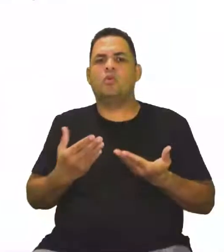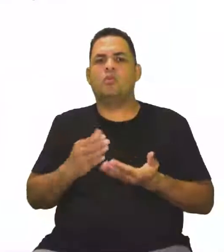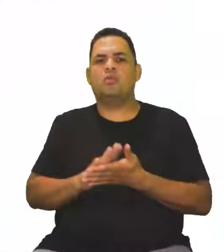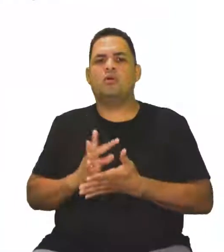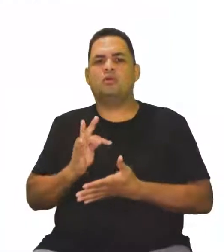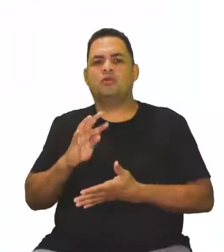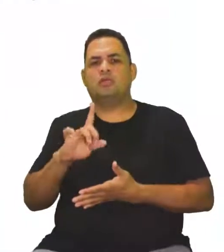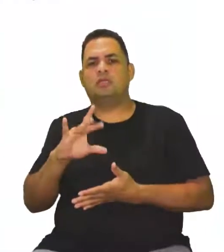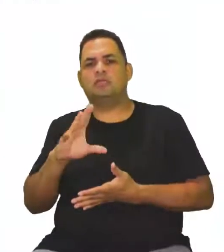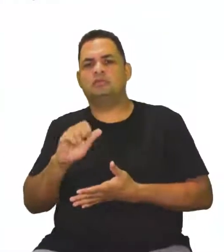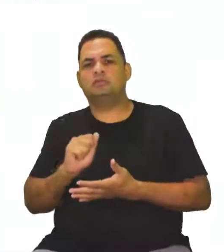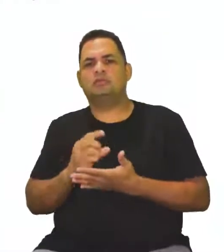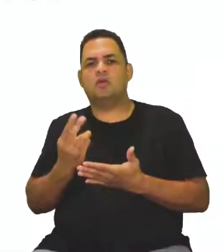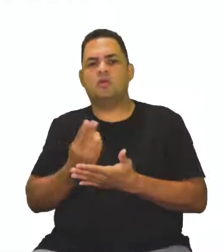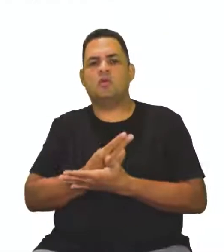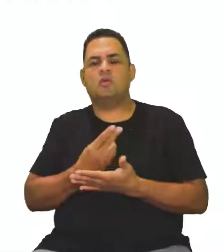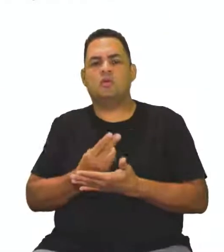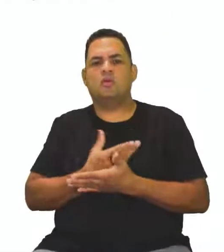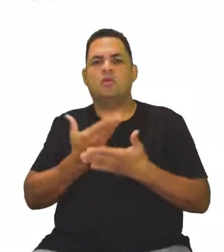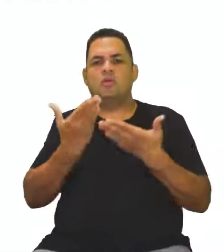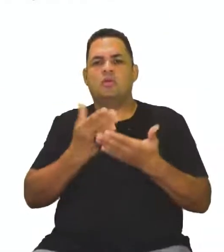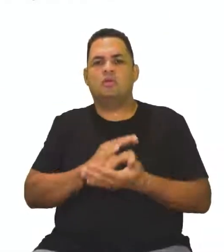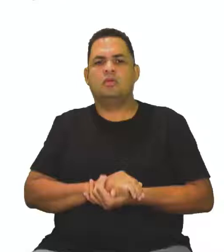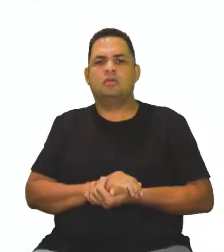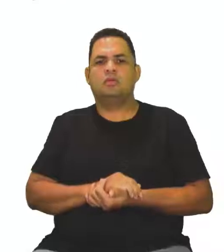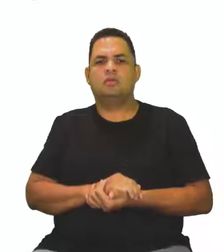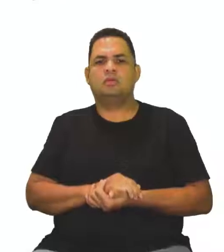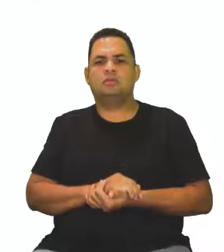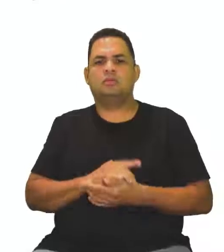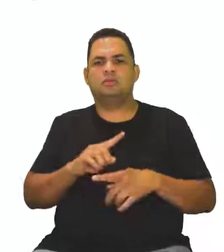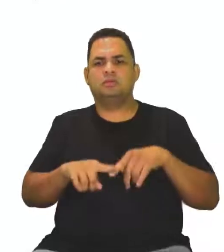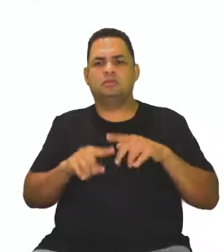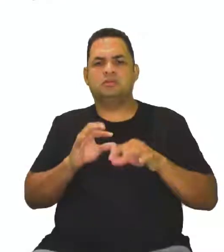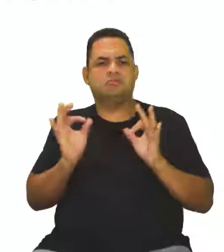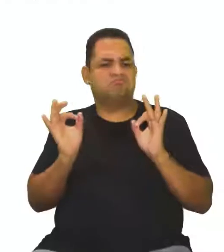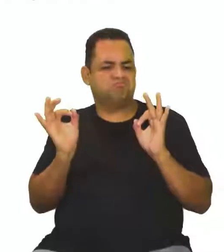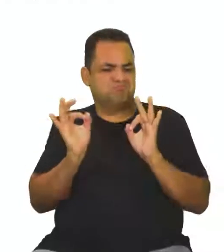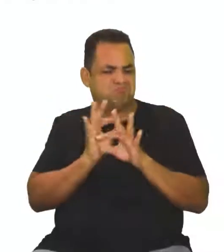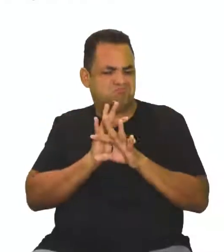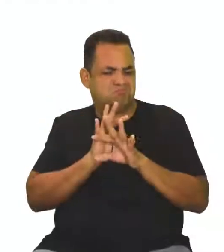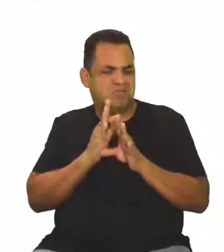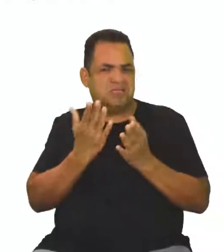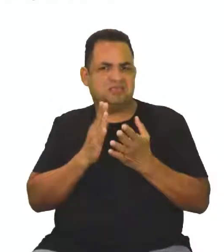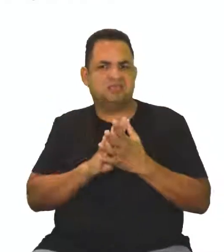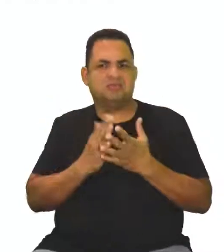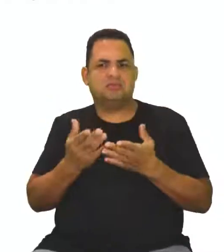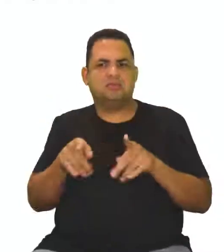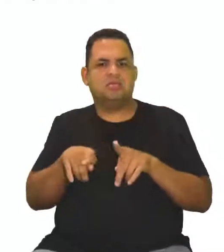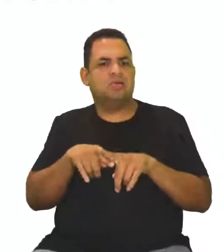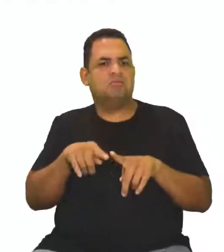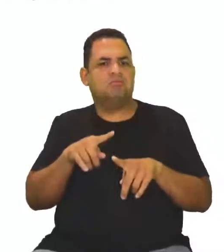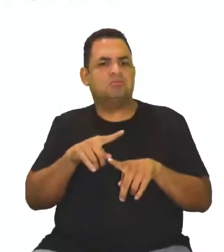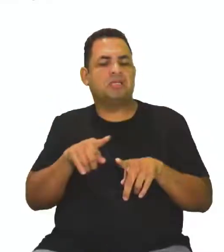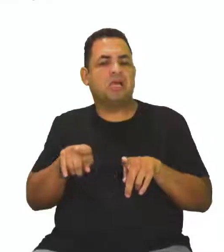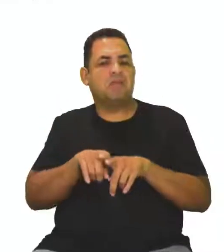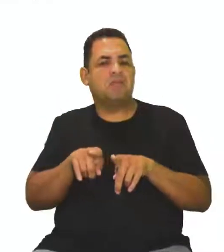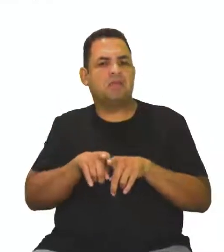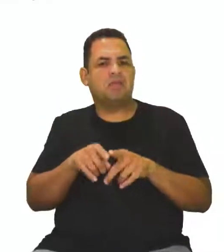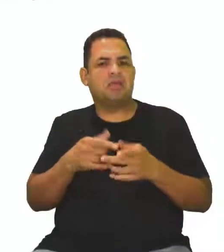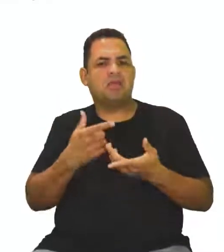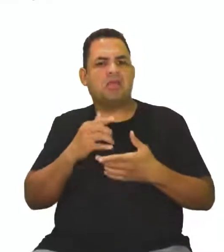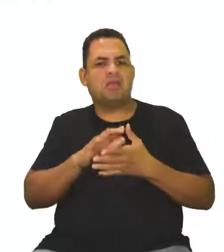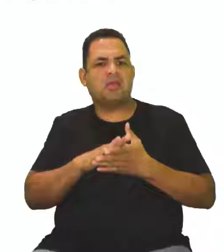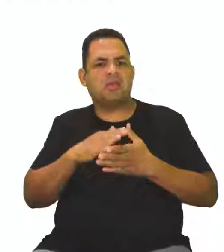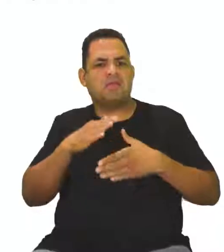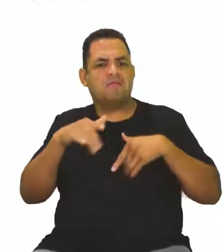tolerância? Como eu falei para vocês, nenhum instrumento de medida é perfeito, da mesma forma que nenhum dispositivo fabricado